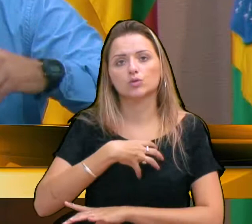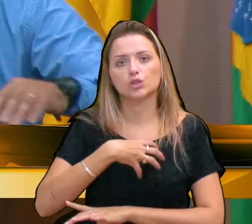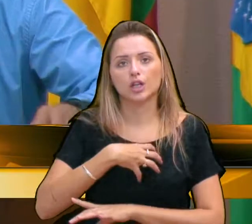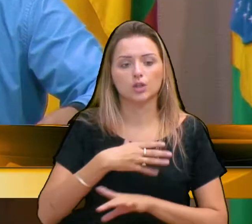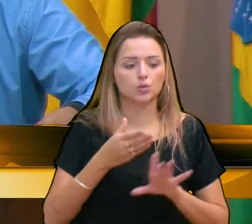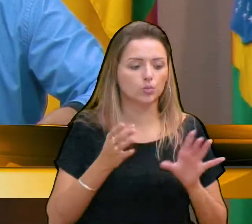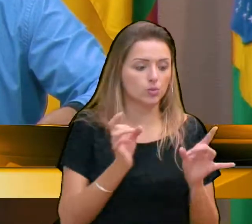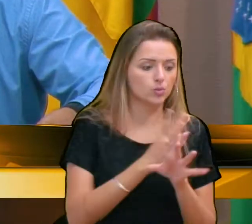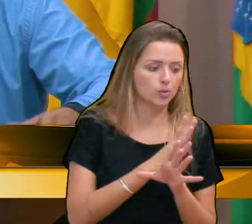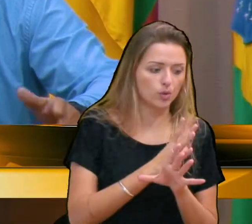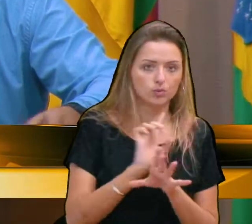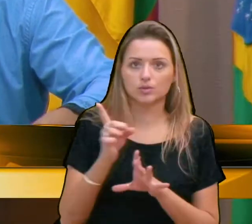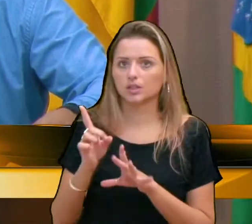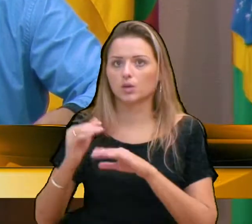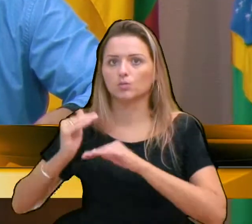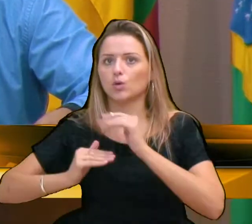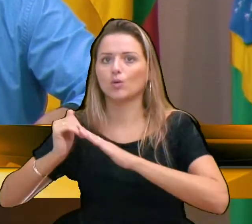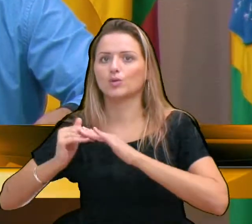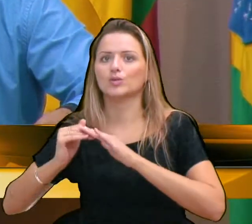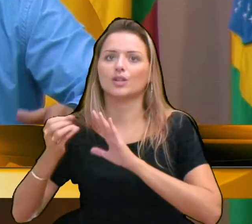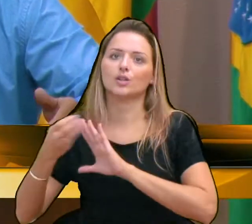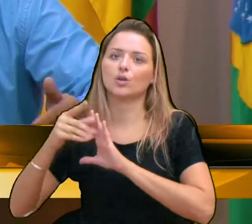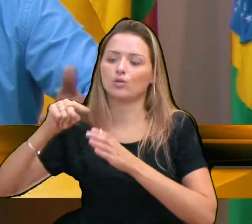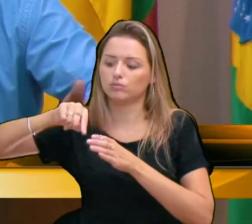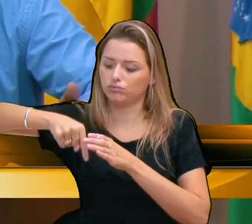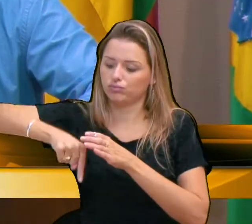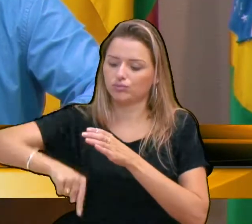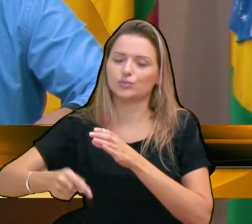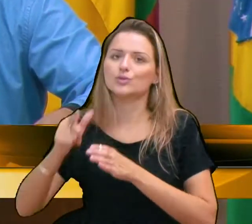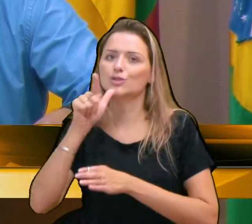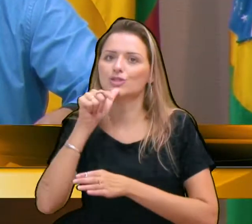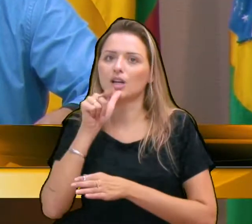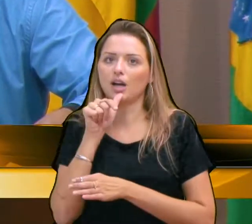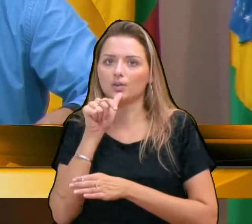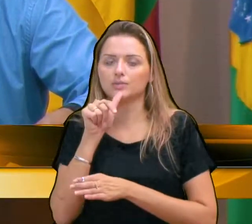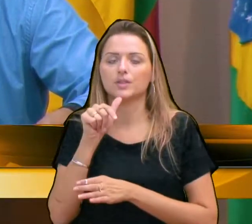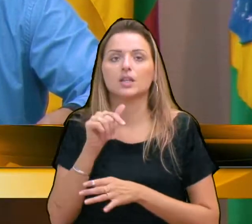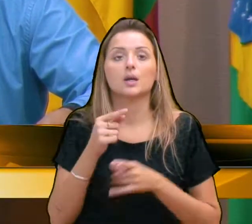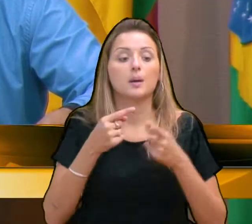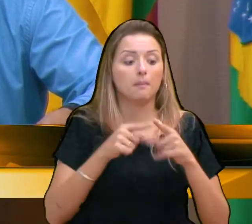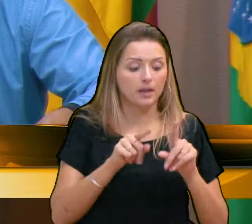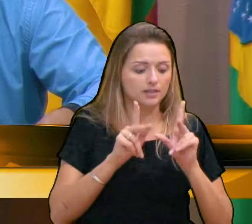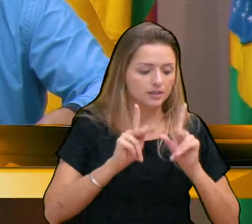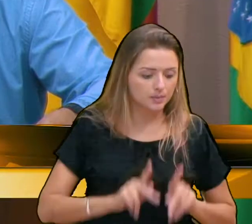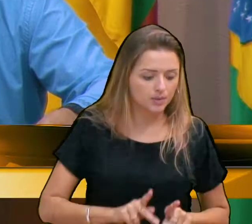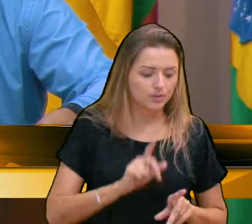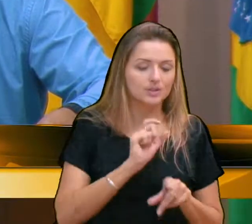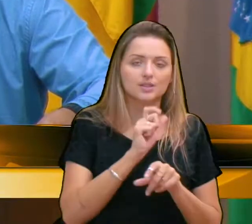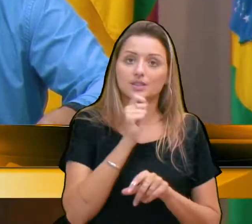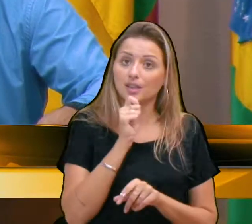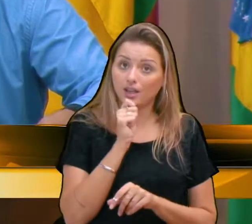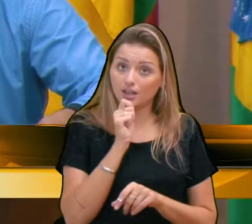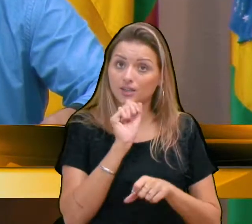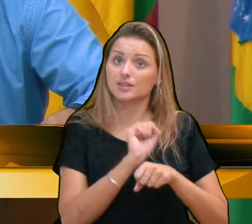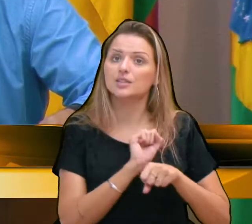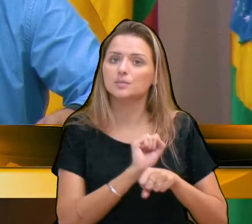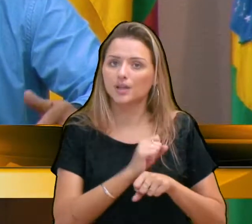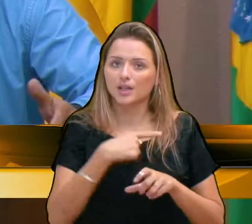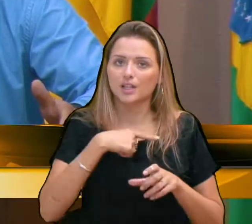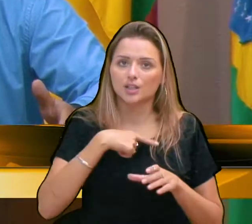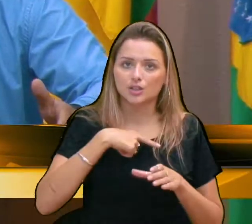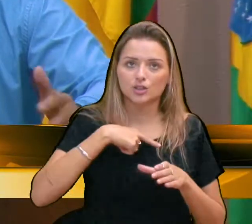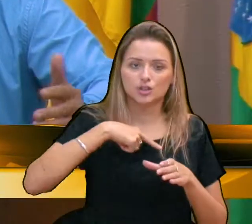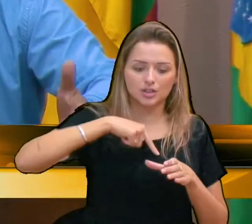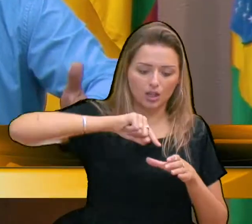feito, não se fazem novos. Mas eu acredito sim que aquelas pessoas que ainda espera por uma oportunidade de ter um poço, assim